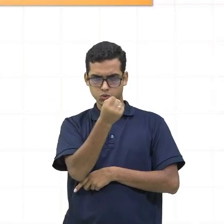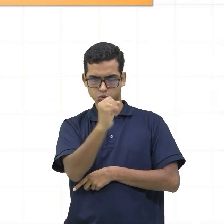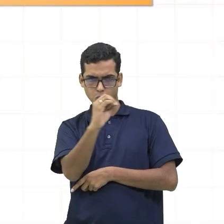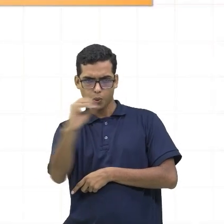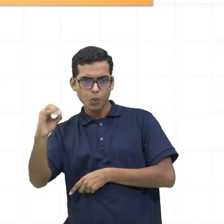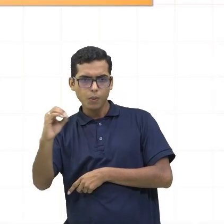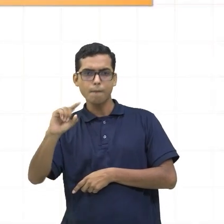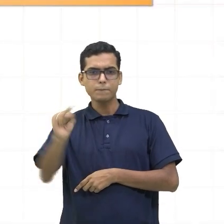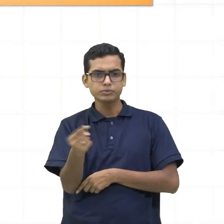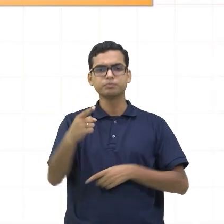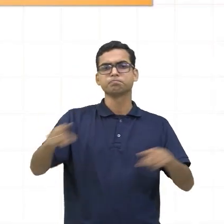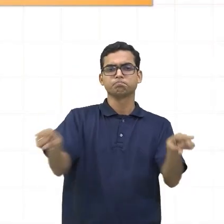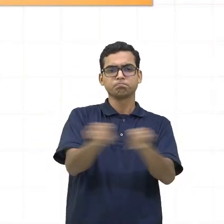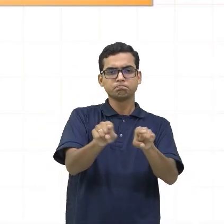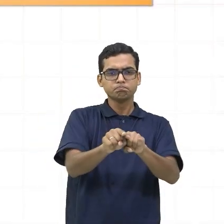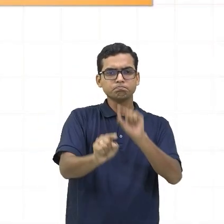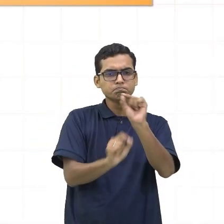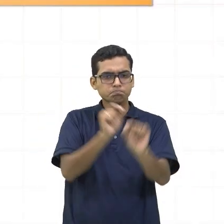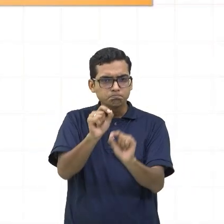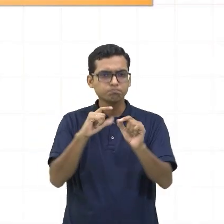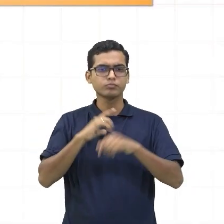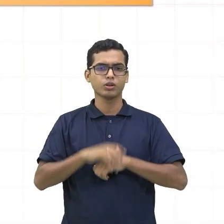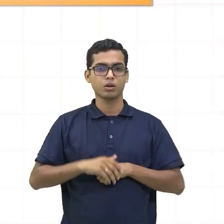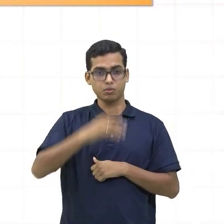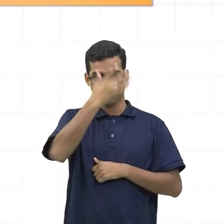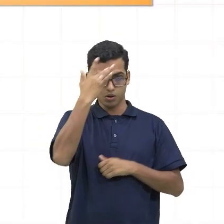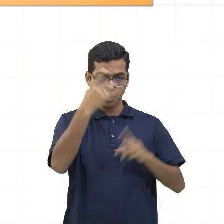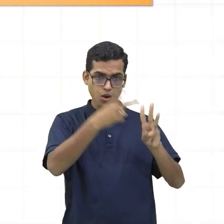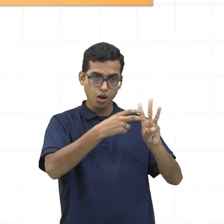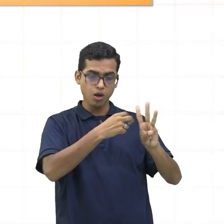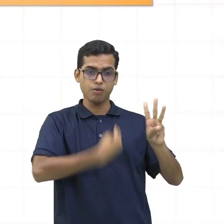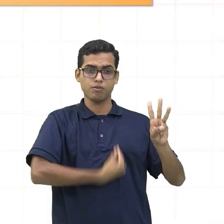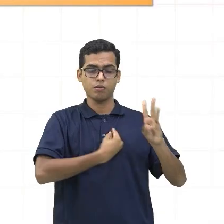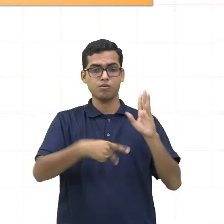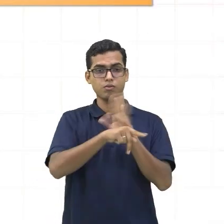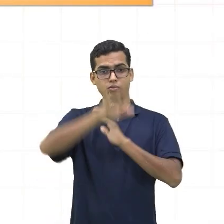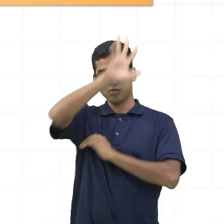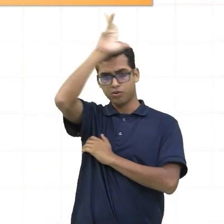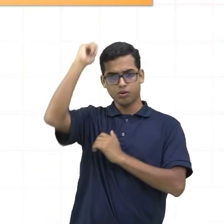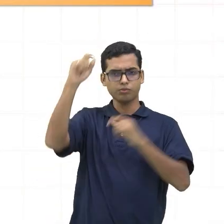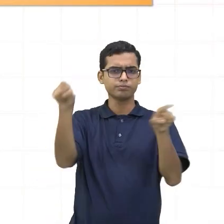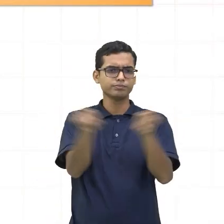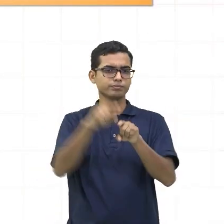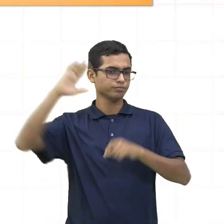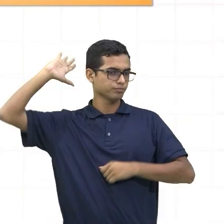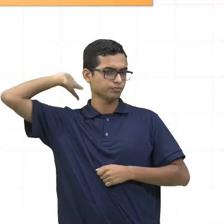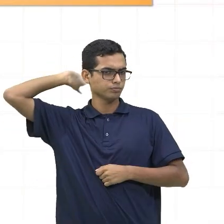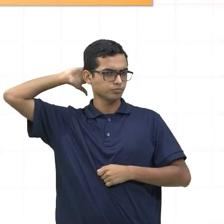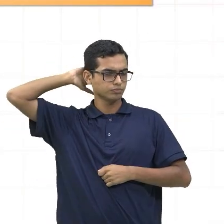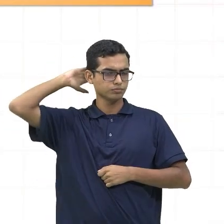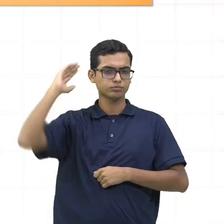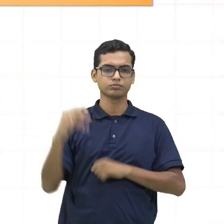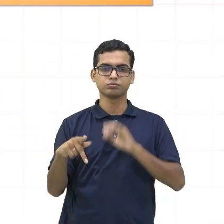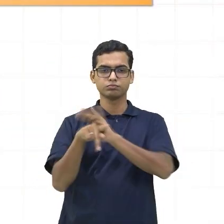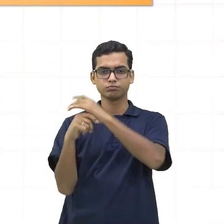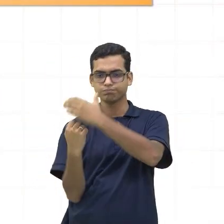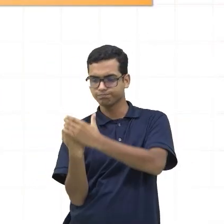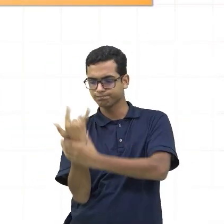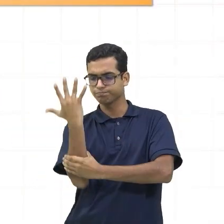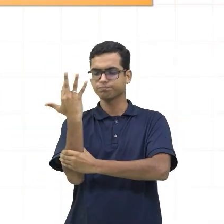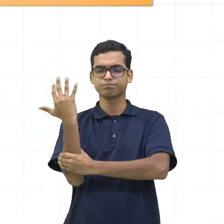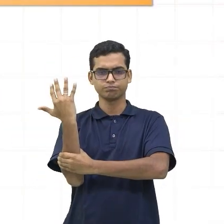Pará. Os Saterê Maué, que vivem no perímetro urbano de Manaus, eles estão ali,